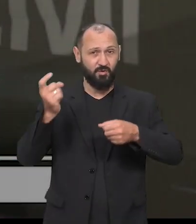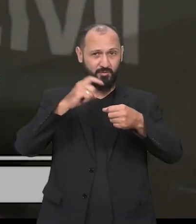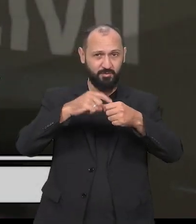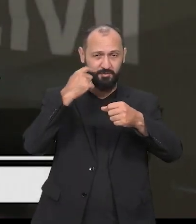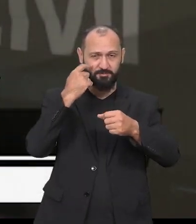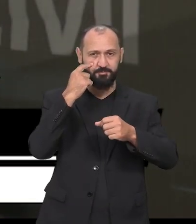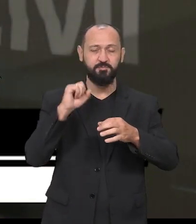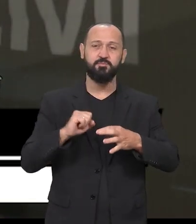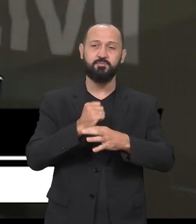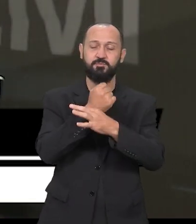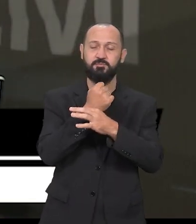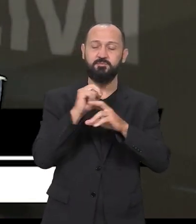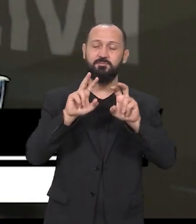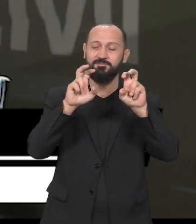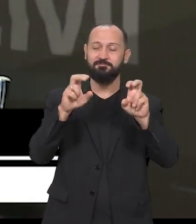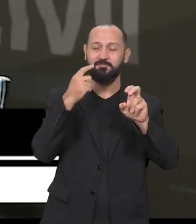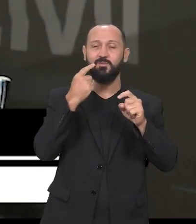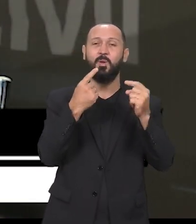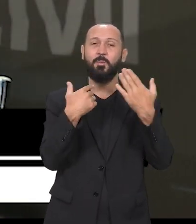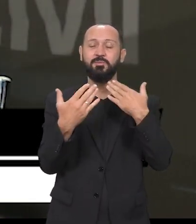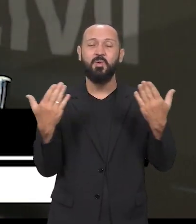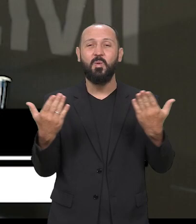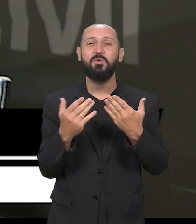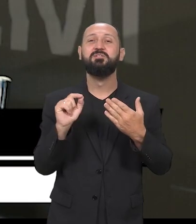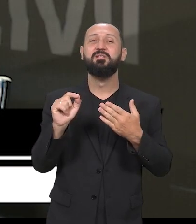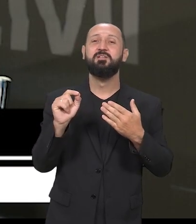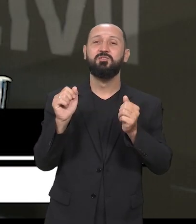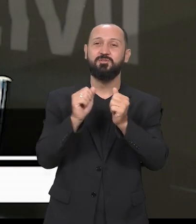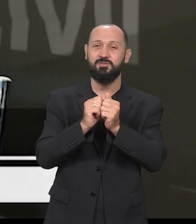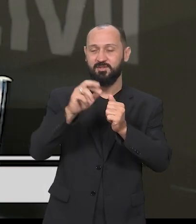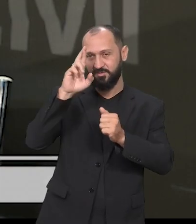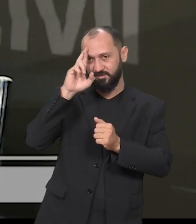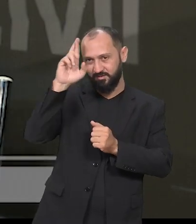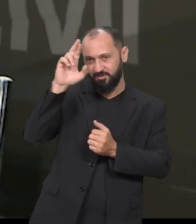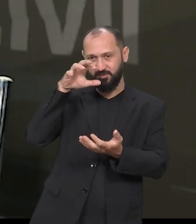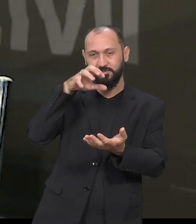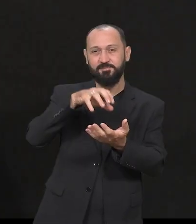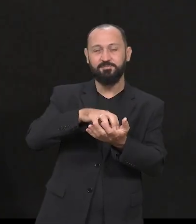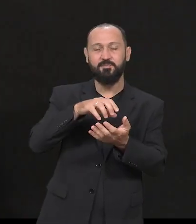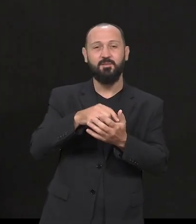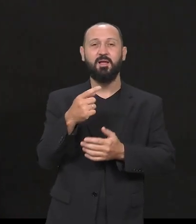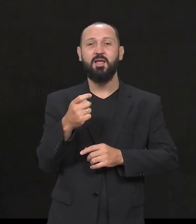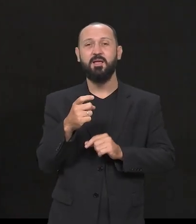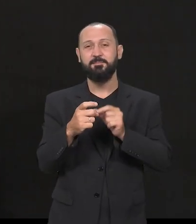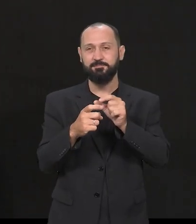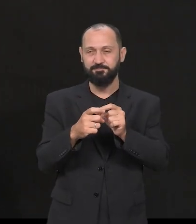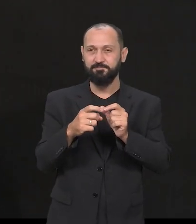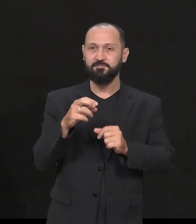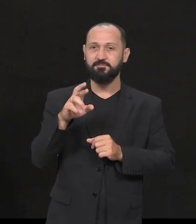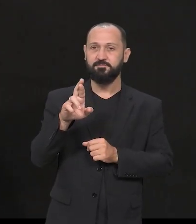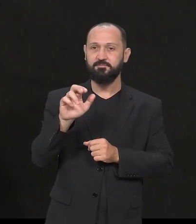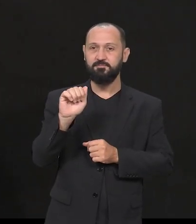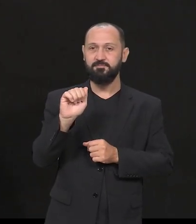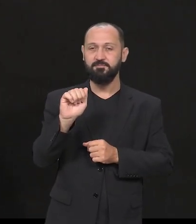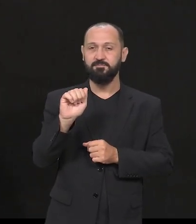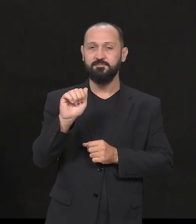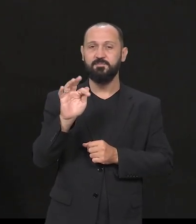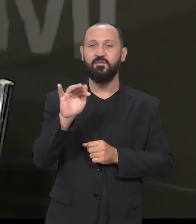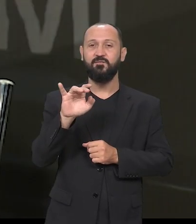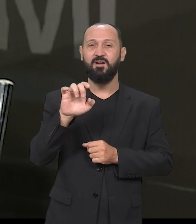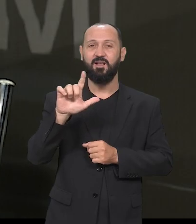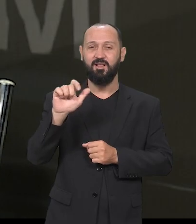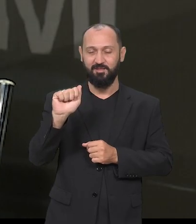De volta com Segurança em Pauta. Nosso bate-papo de hoje é com a chefe de núcleo de balística, Rafaela